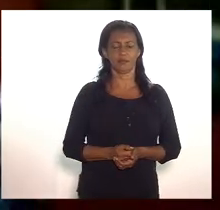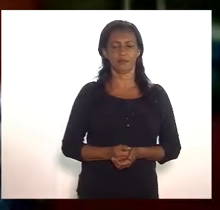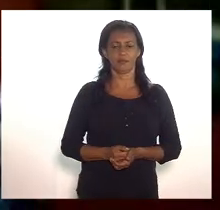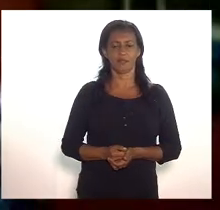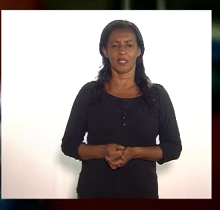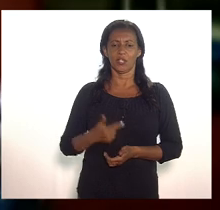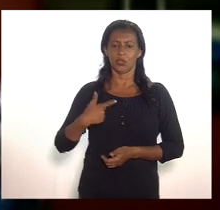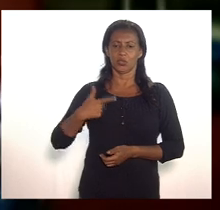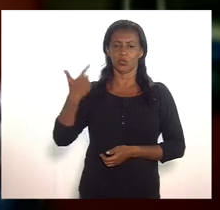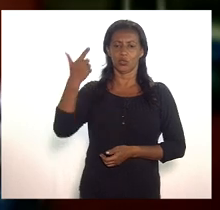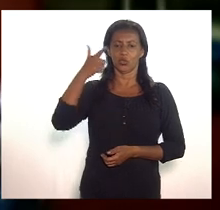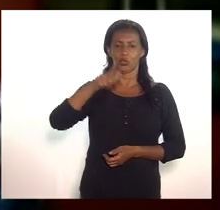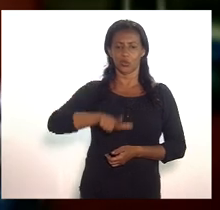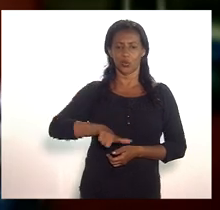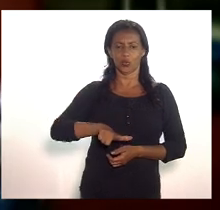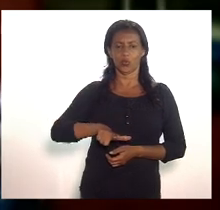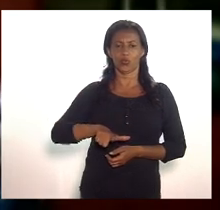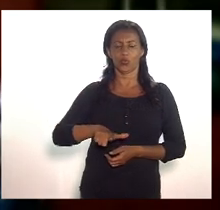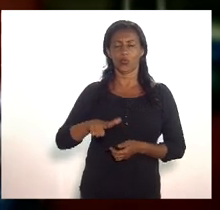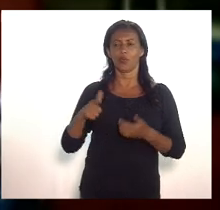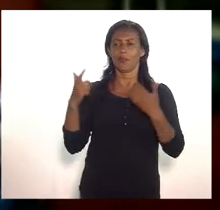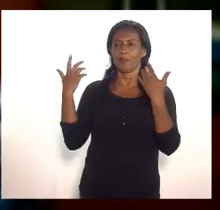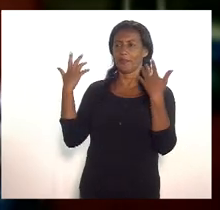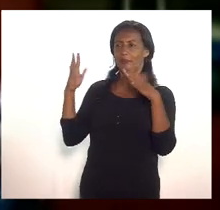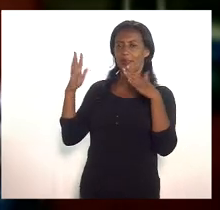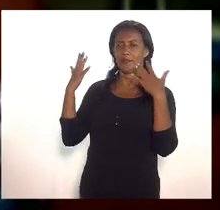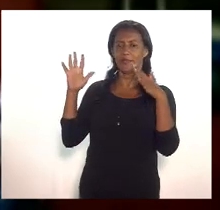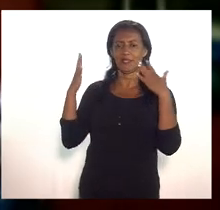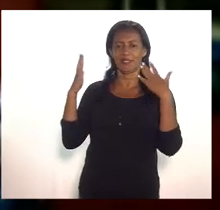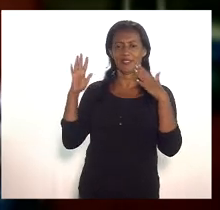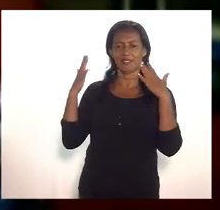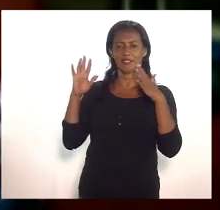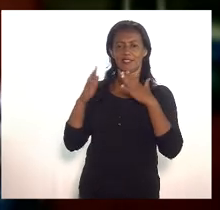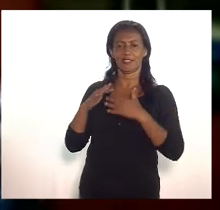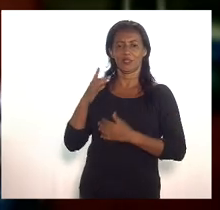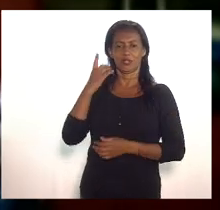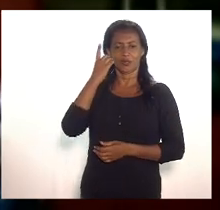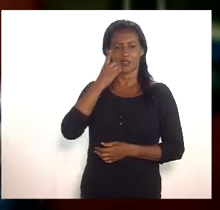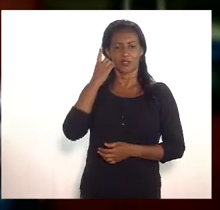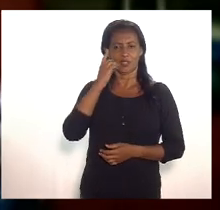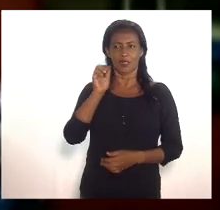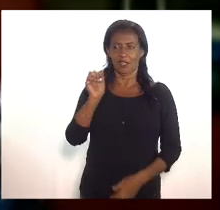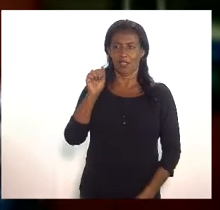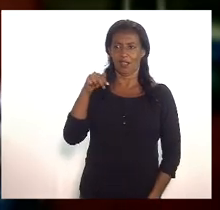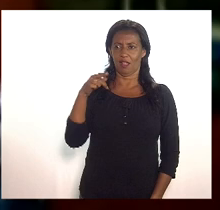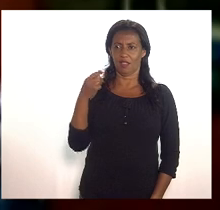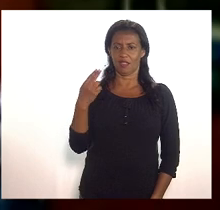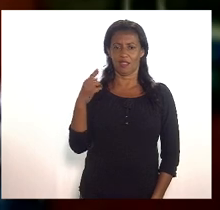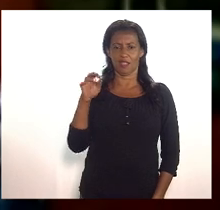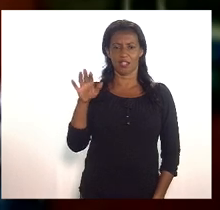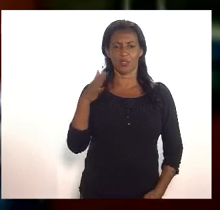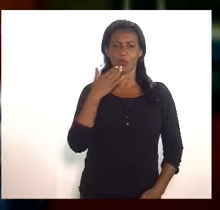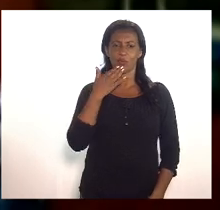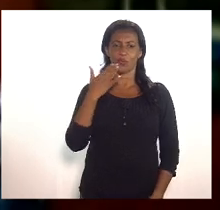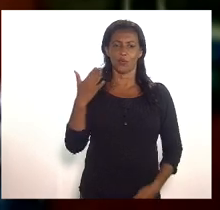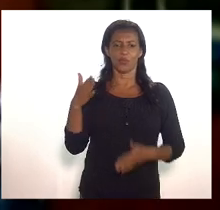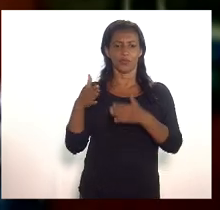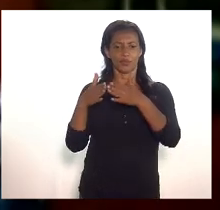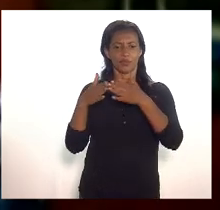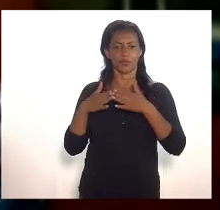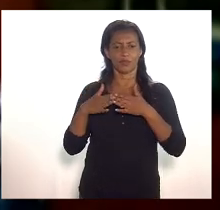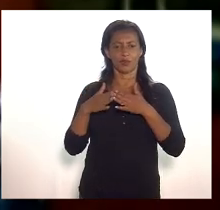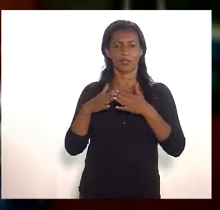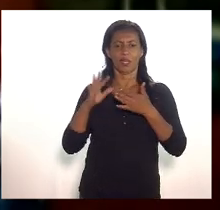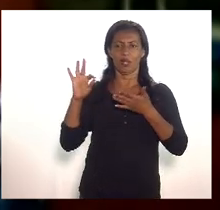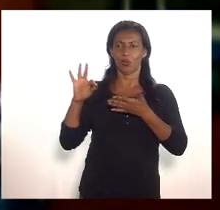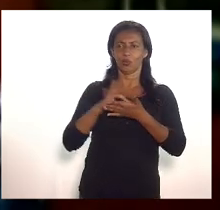mais uma vez, fechando, parabenizar o deputado Anderson Moraes e solicito a coautoria